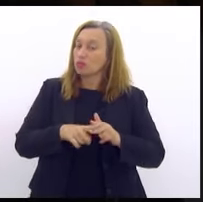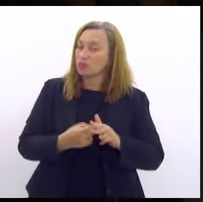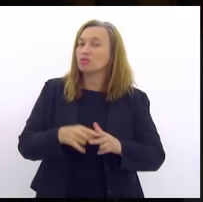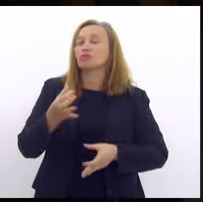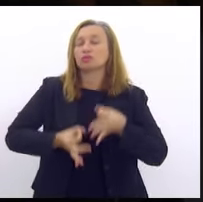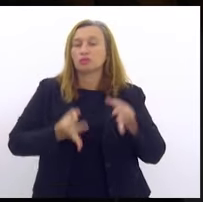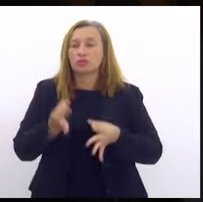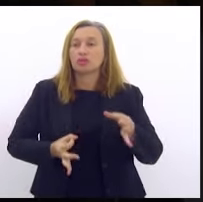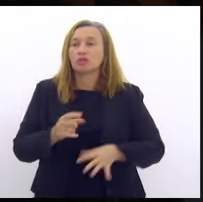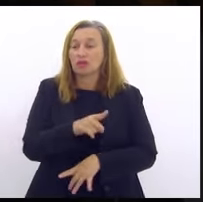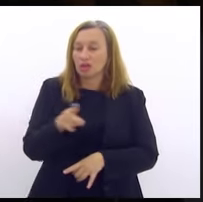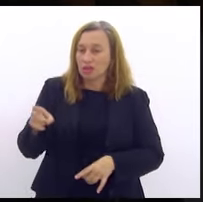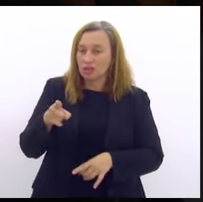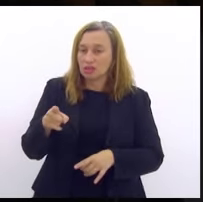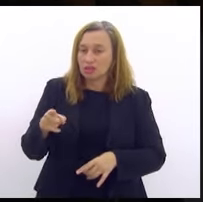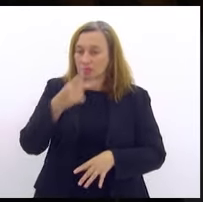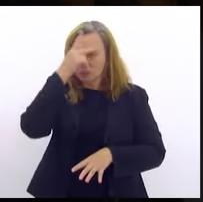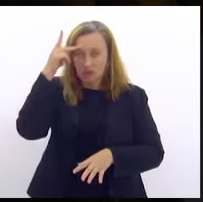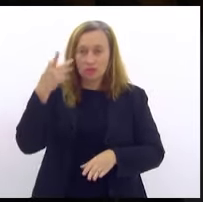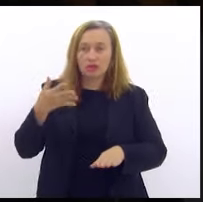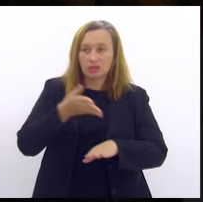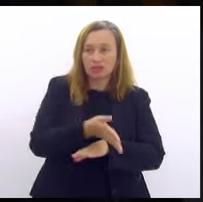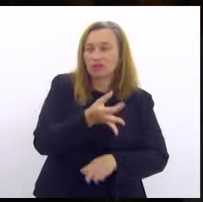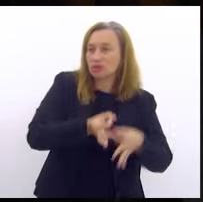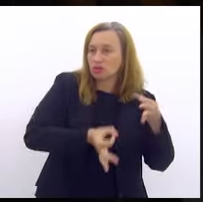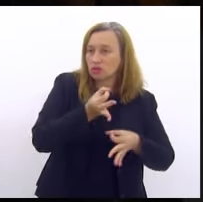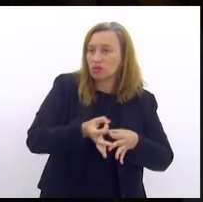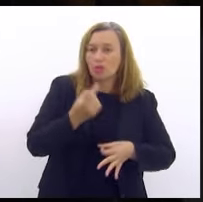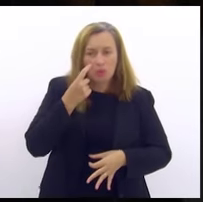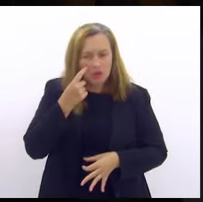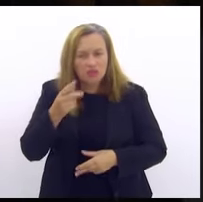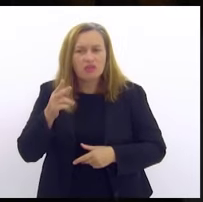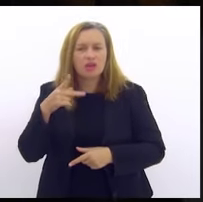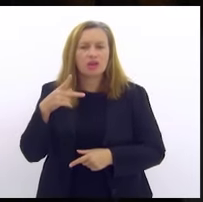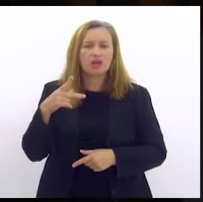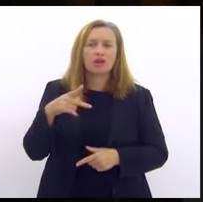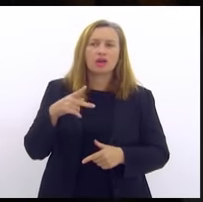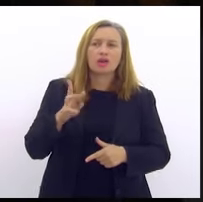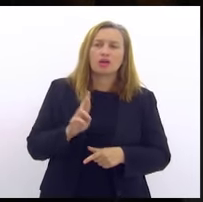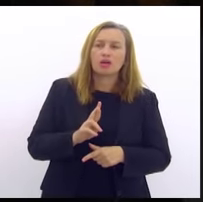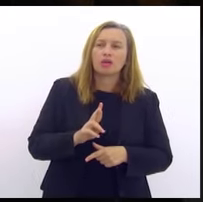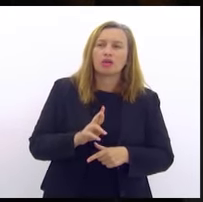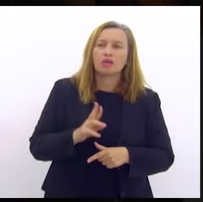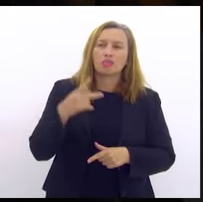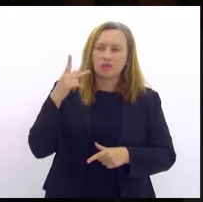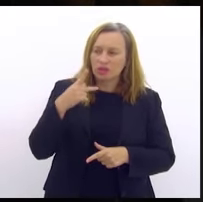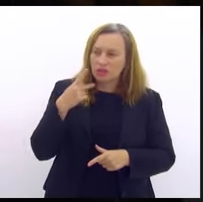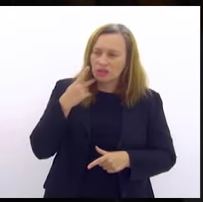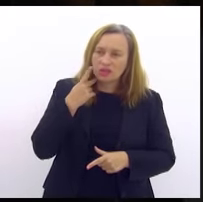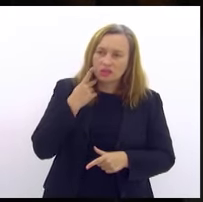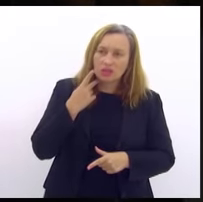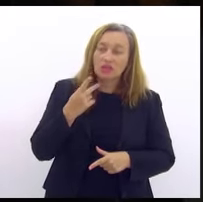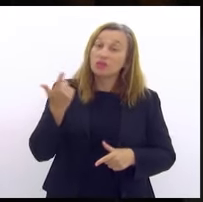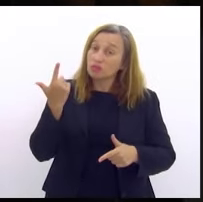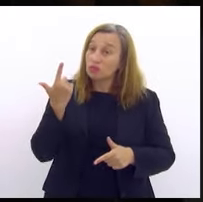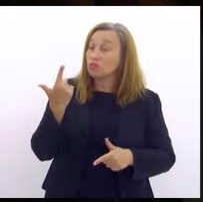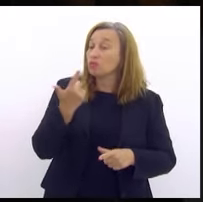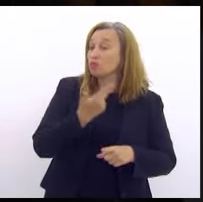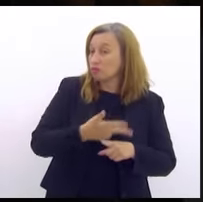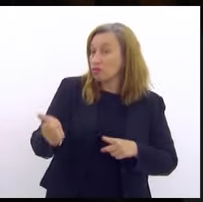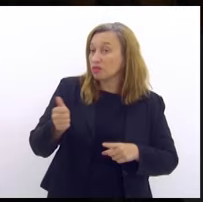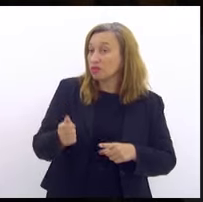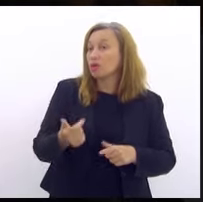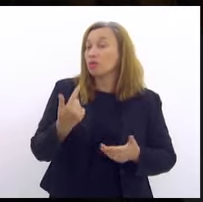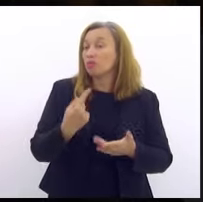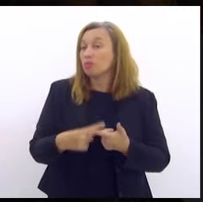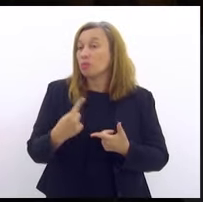esses trabalhadores entrarem na Justiça, pode consultar a Procuradoria, eles vão ganhar. porque a instituição para o